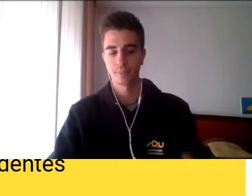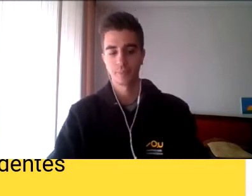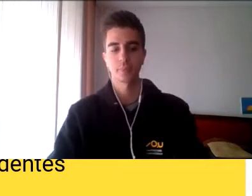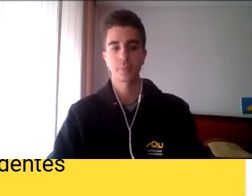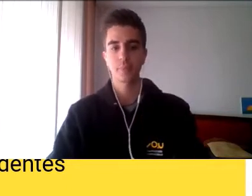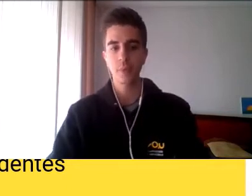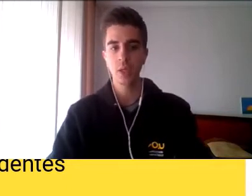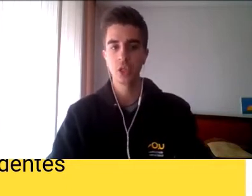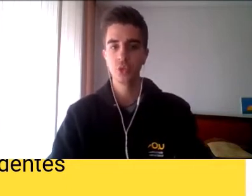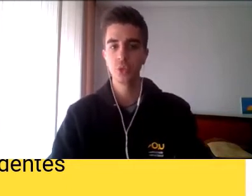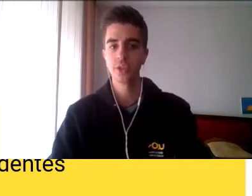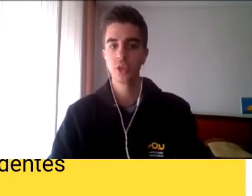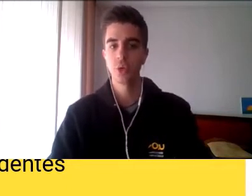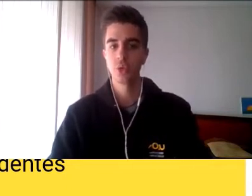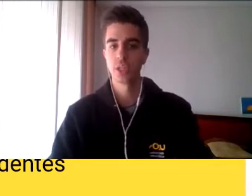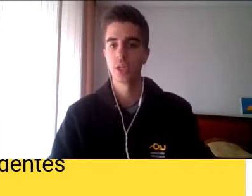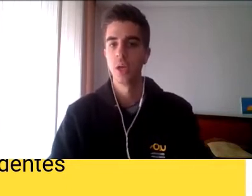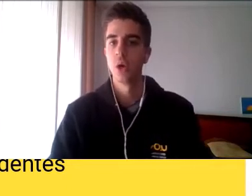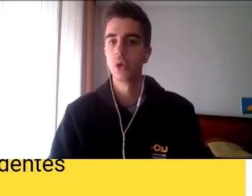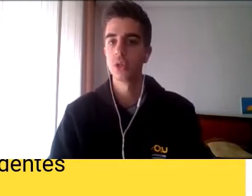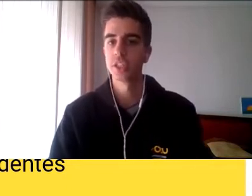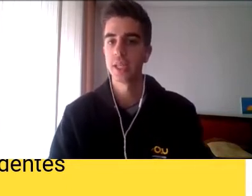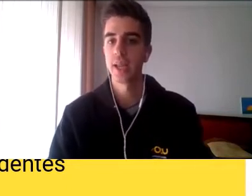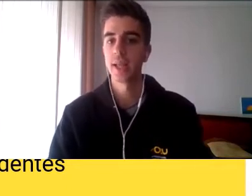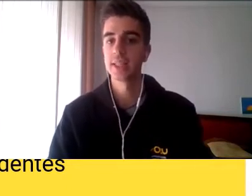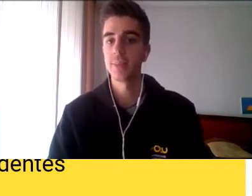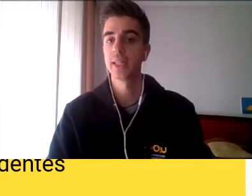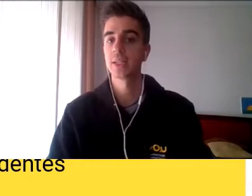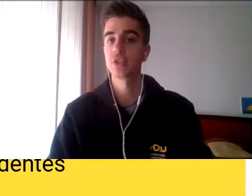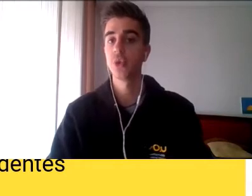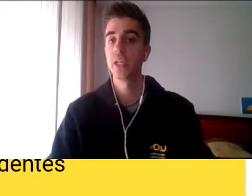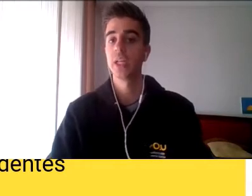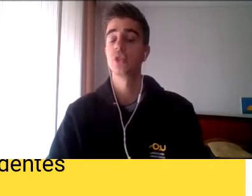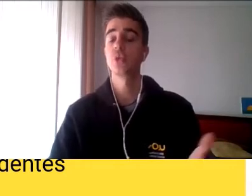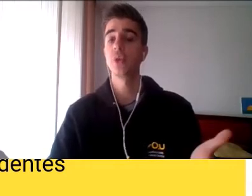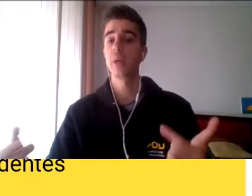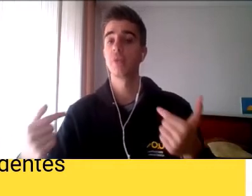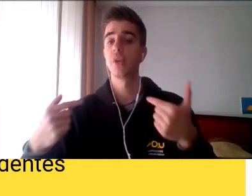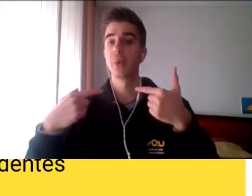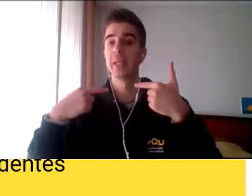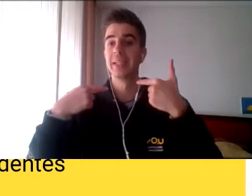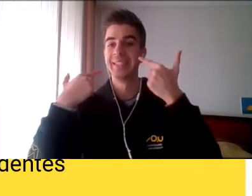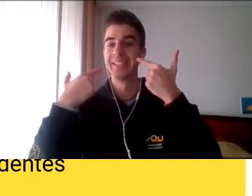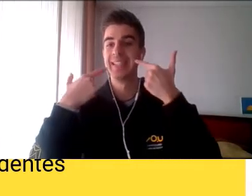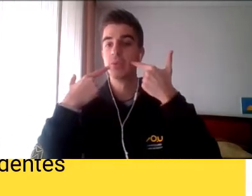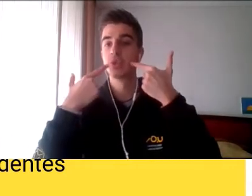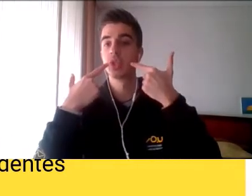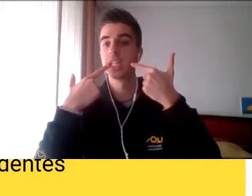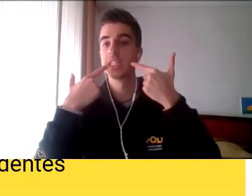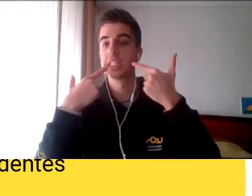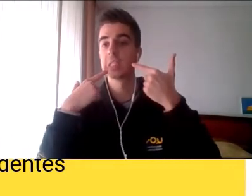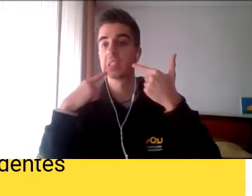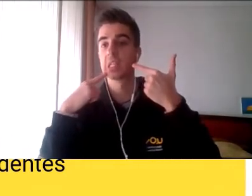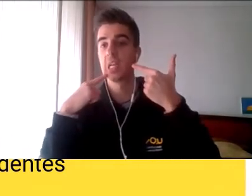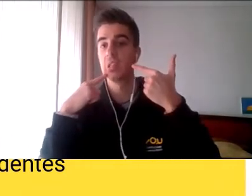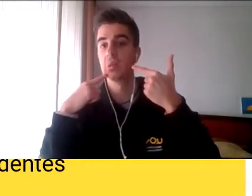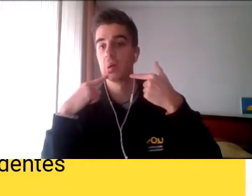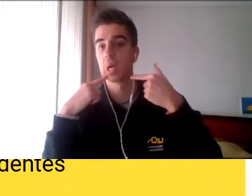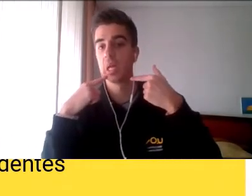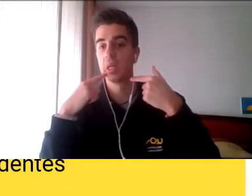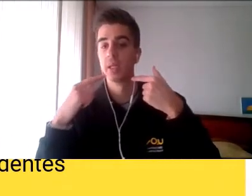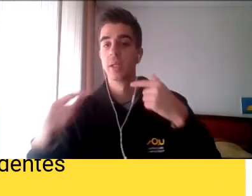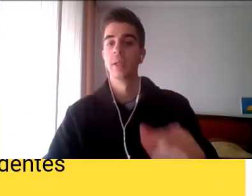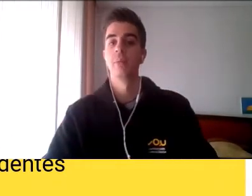é, ajuda-nos a reconhecer. Outras técnicas é mandar sorrir. Sorria, por favor. E um dos lados ia estar